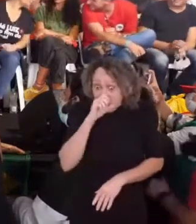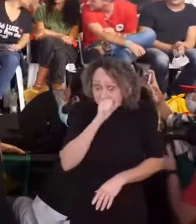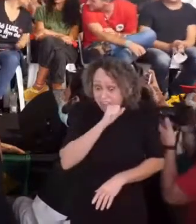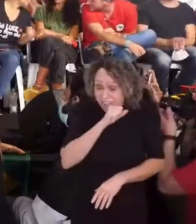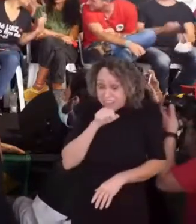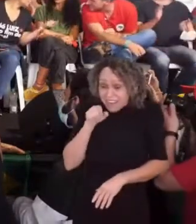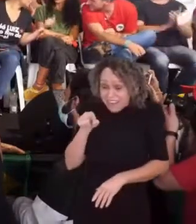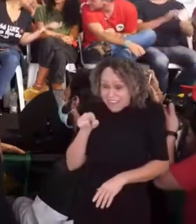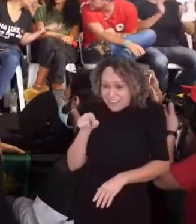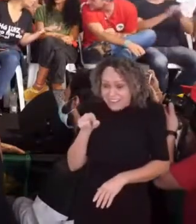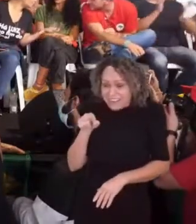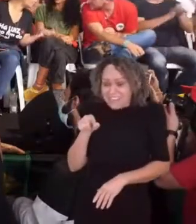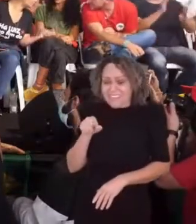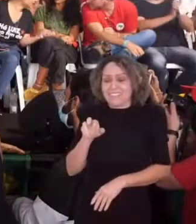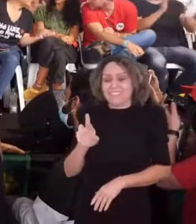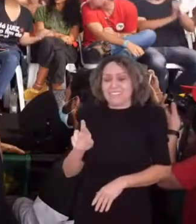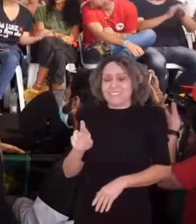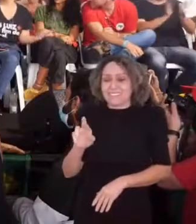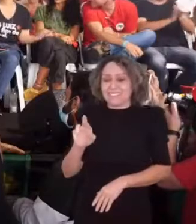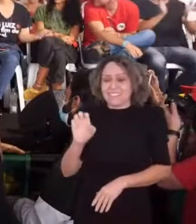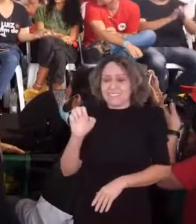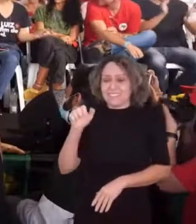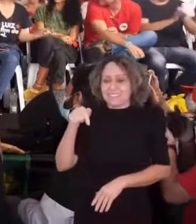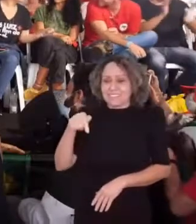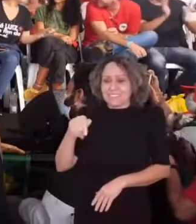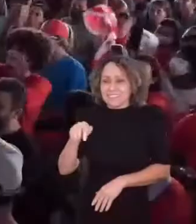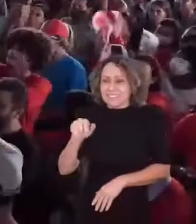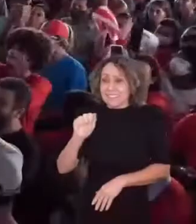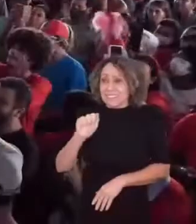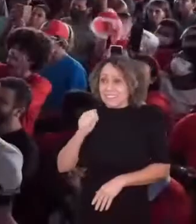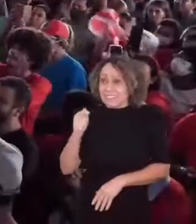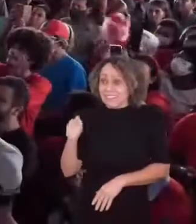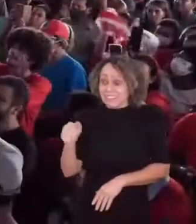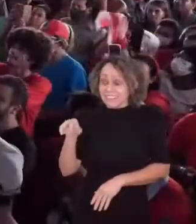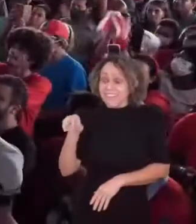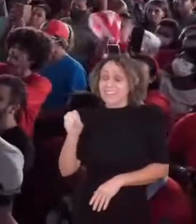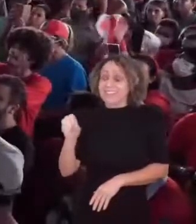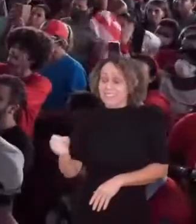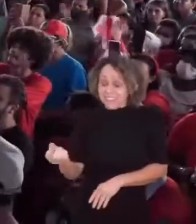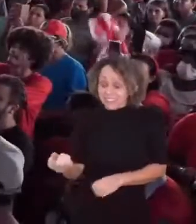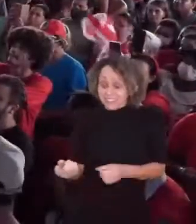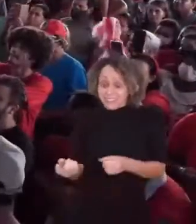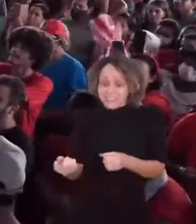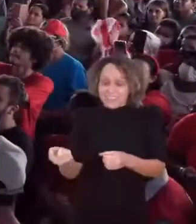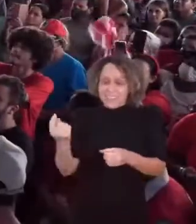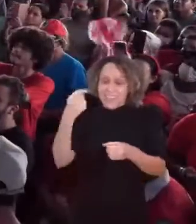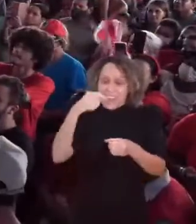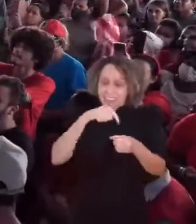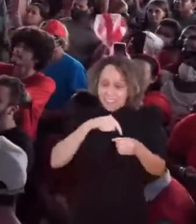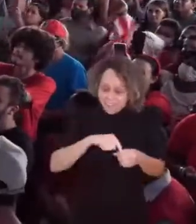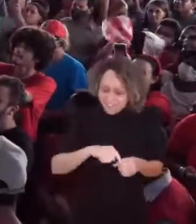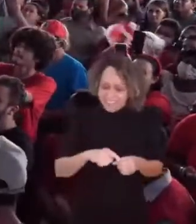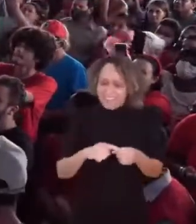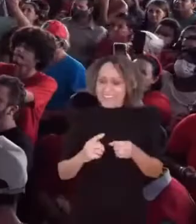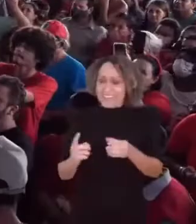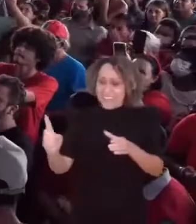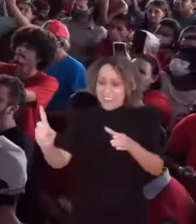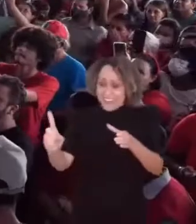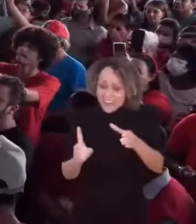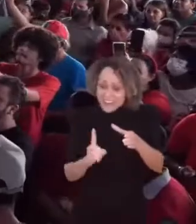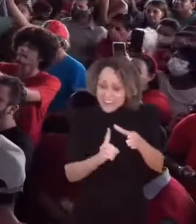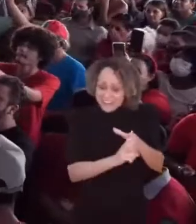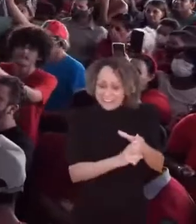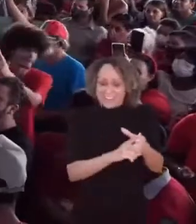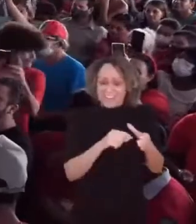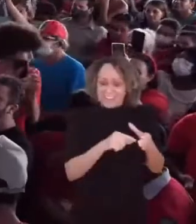dos Trabalhadores para fazer o seu quarto mandato,